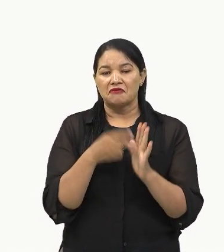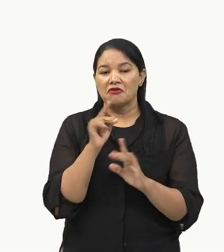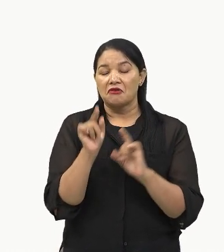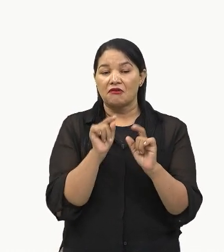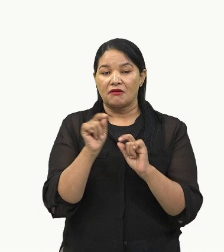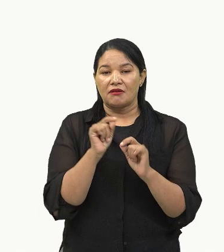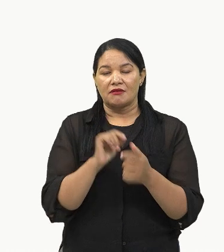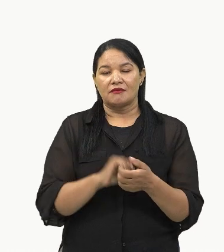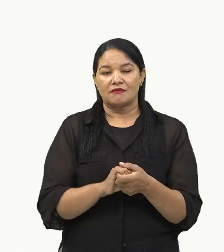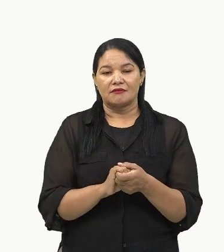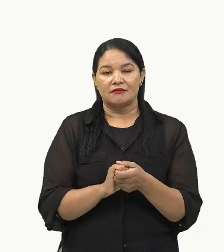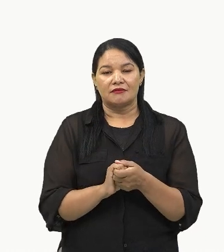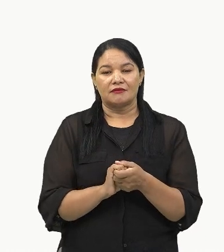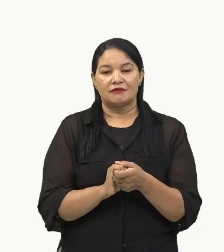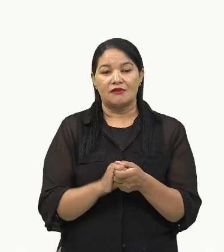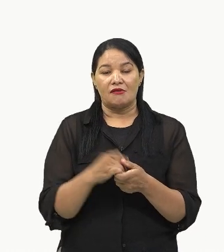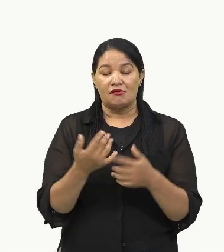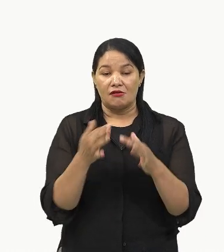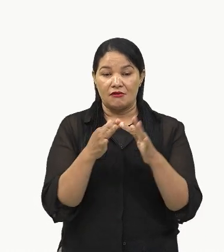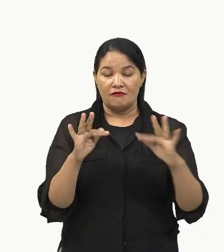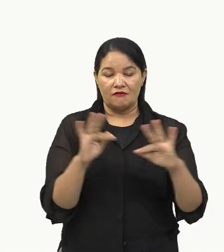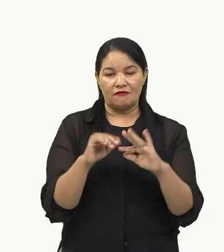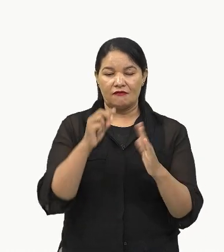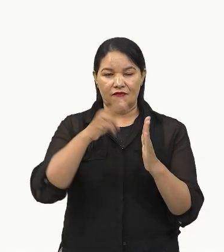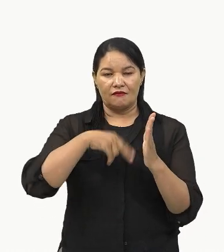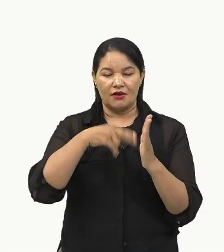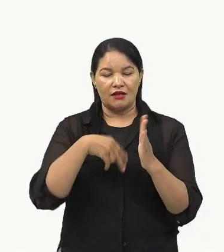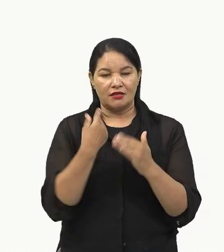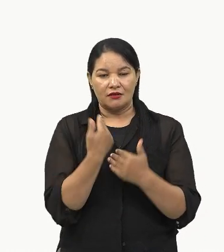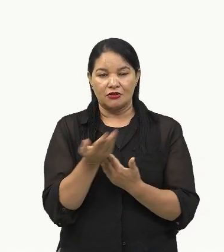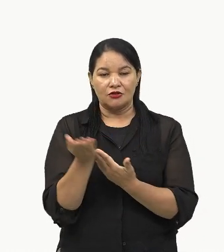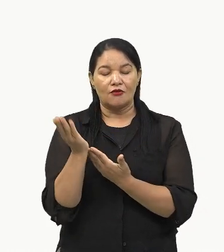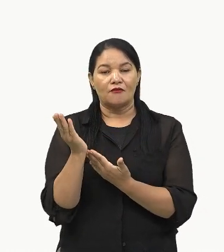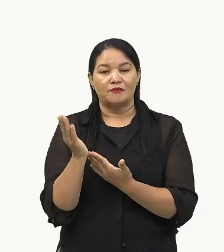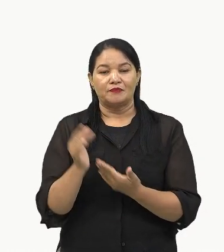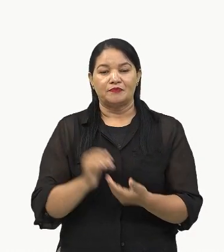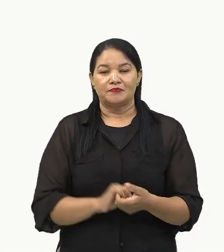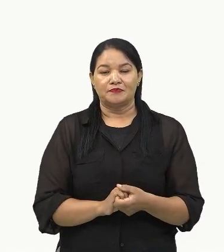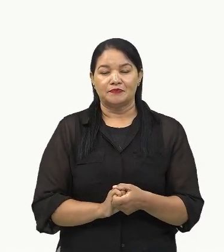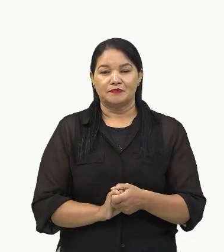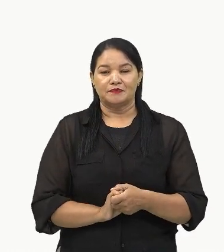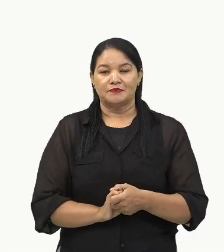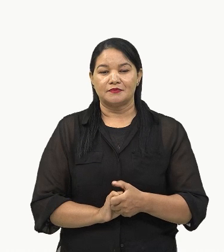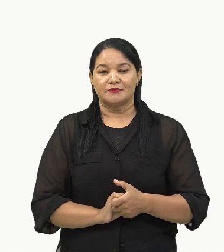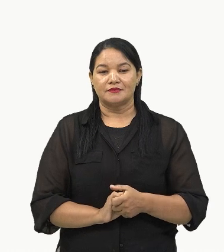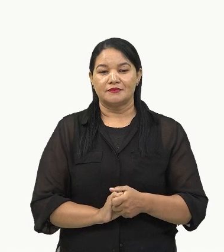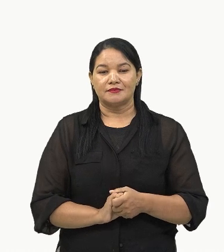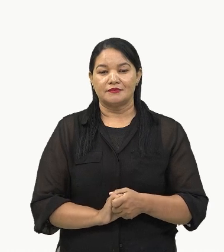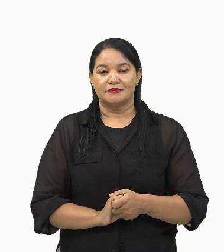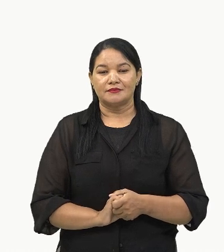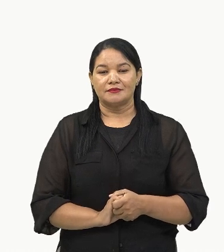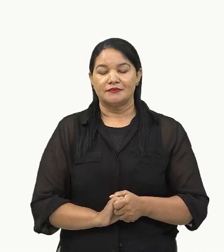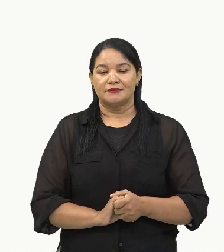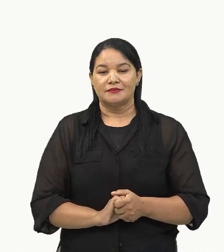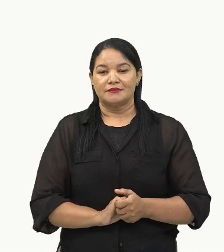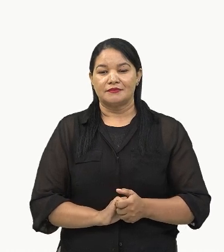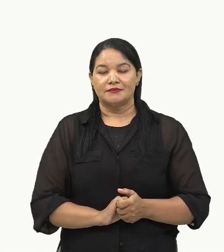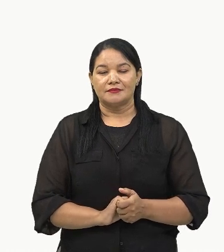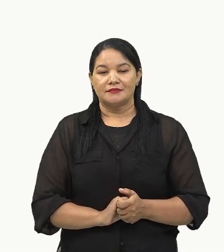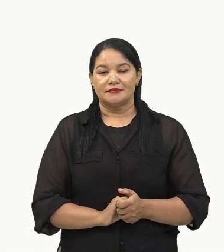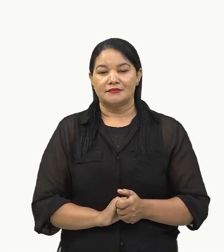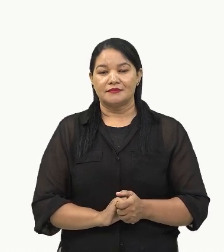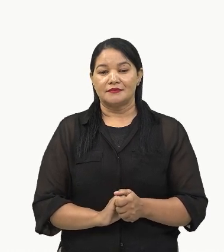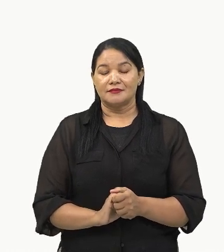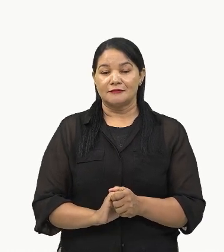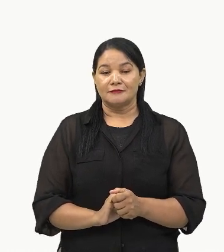Los advérbios aún e todavia são propícios para com esse tempo verbal. Verdade. São dois